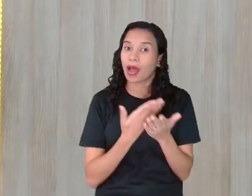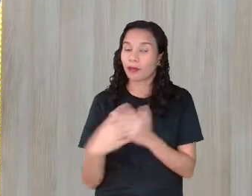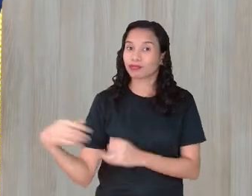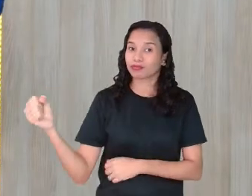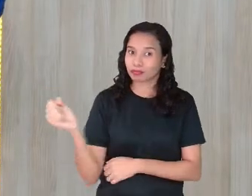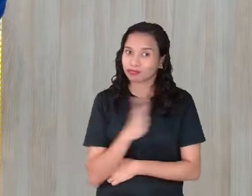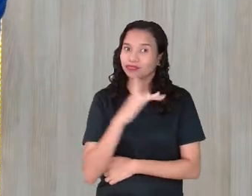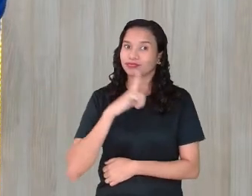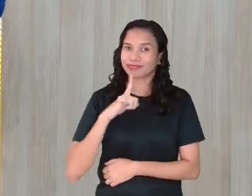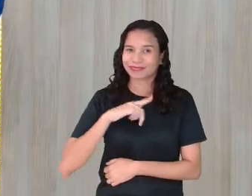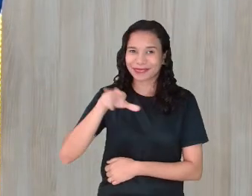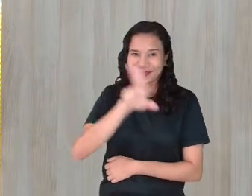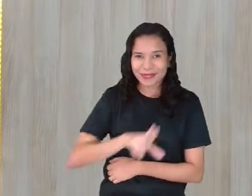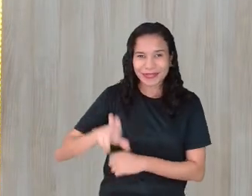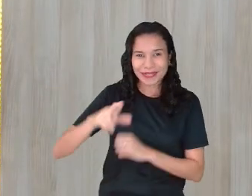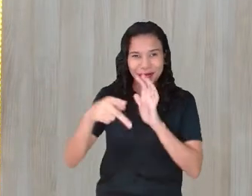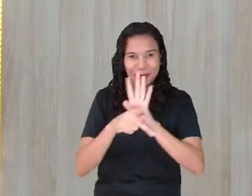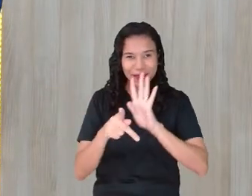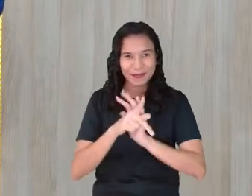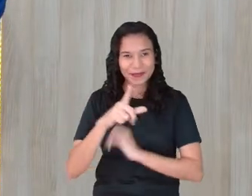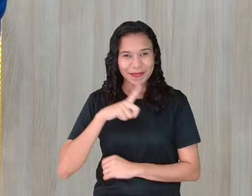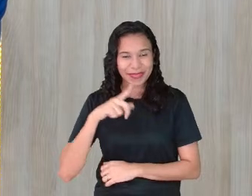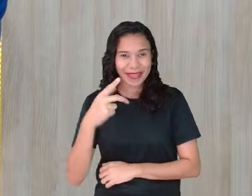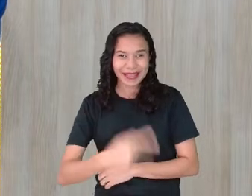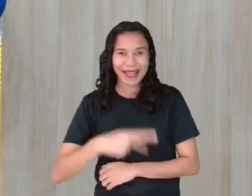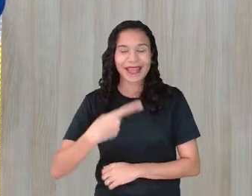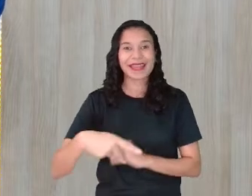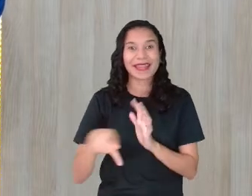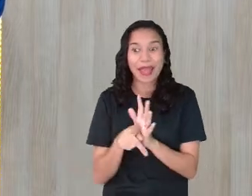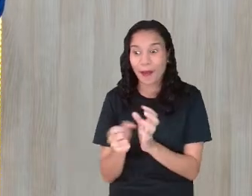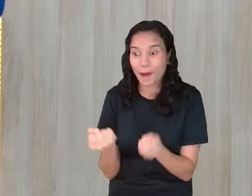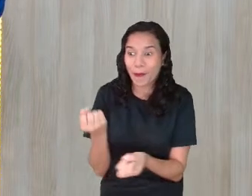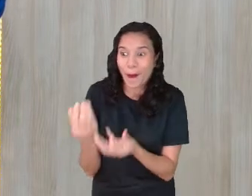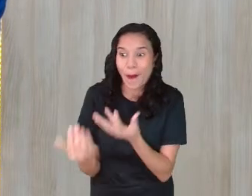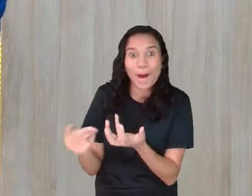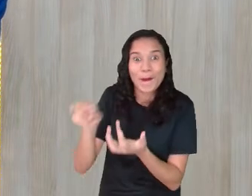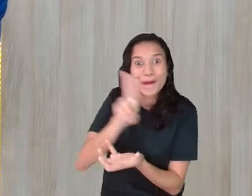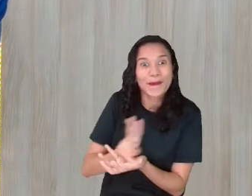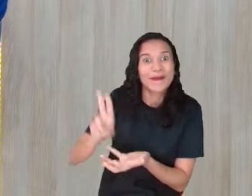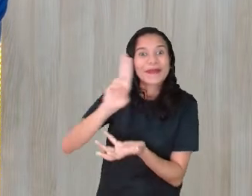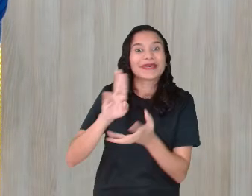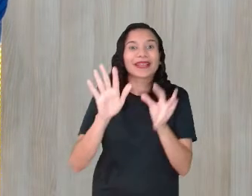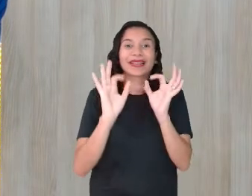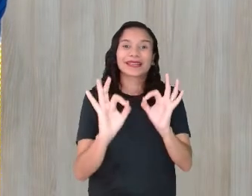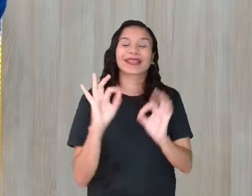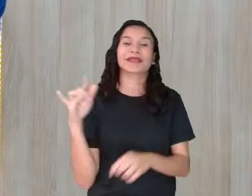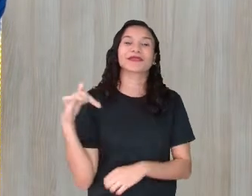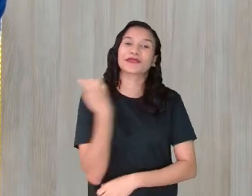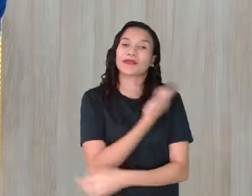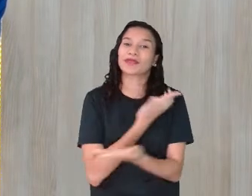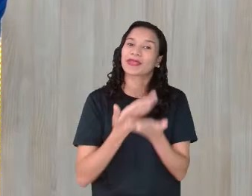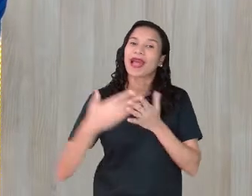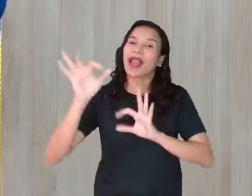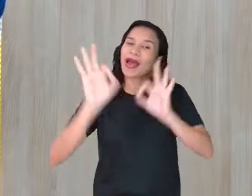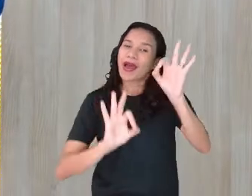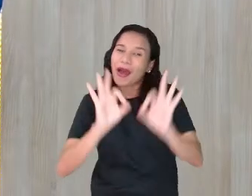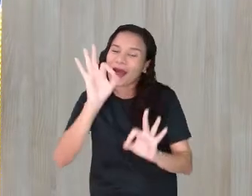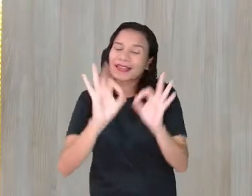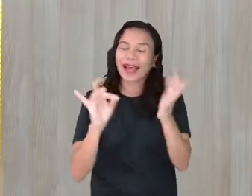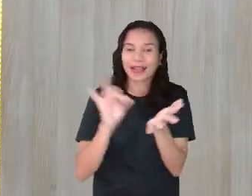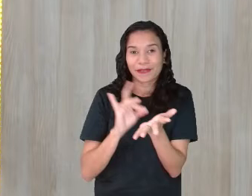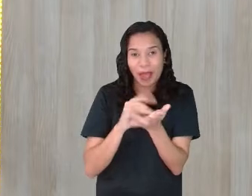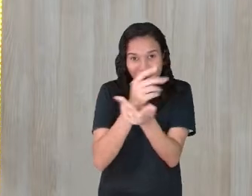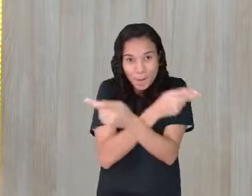aí, saindo diretamente aqui do forno, tá certo? Então, nossas aulas são preparadas